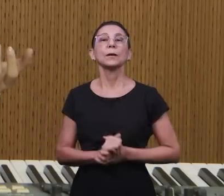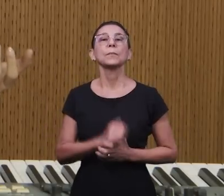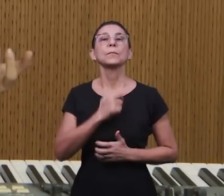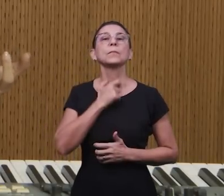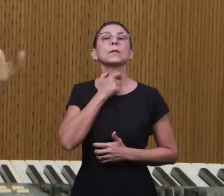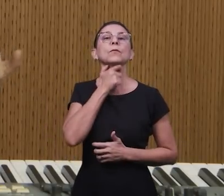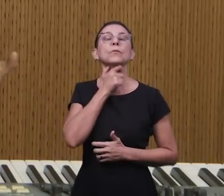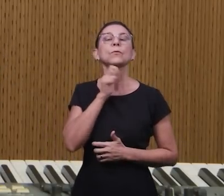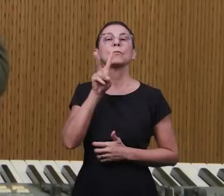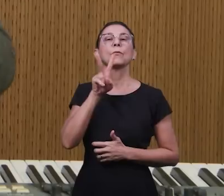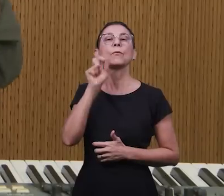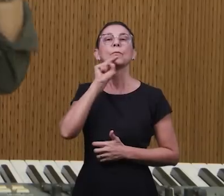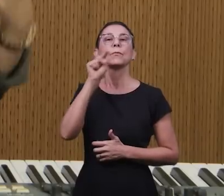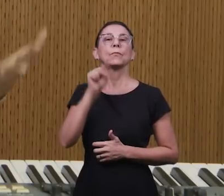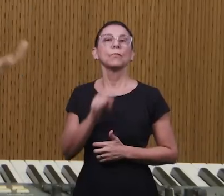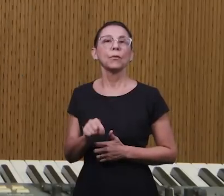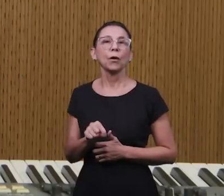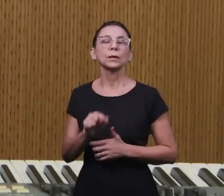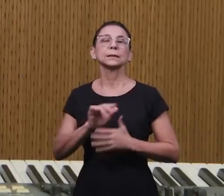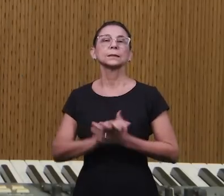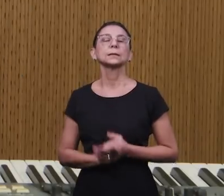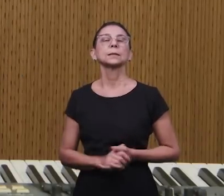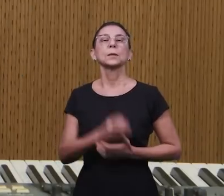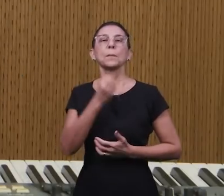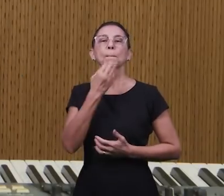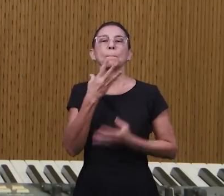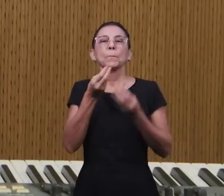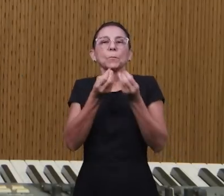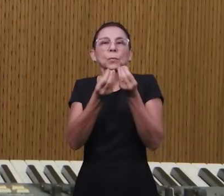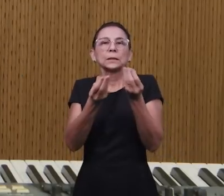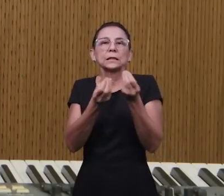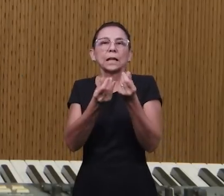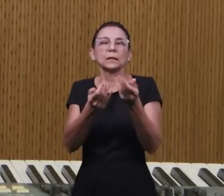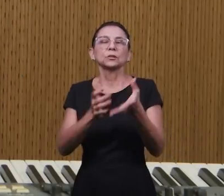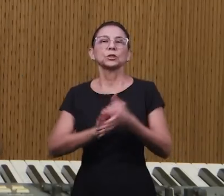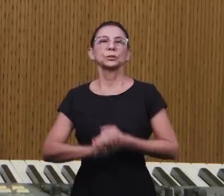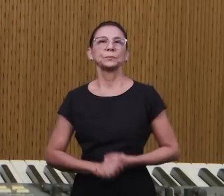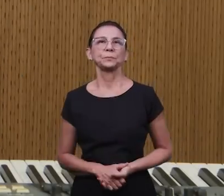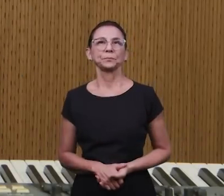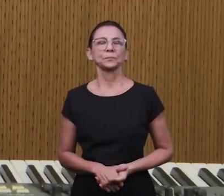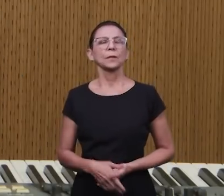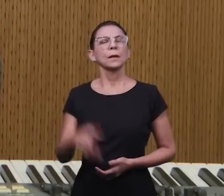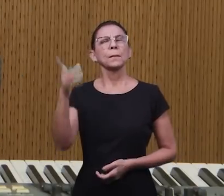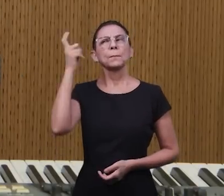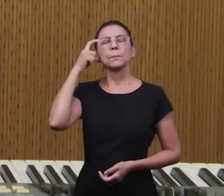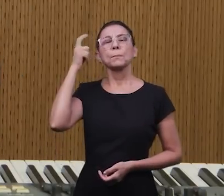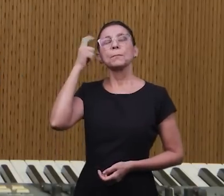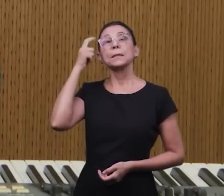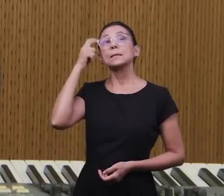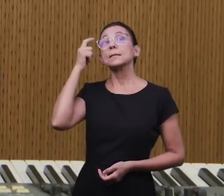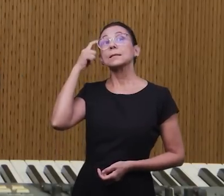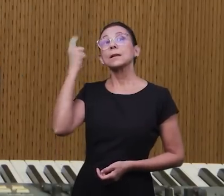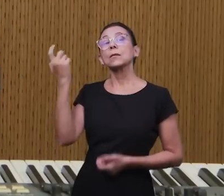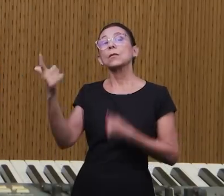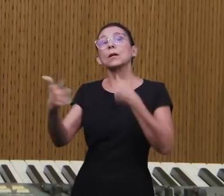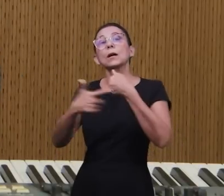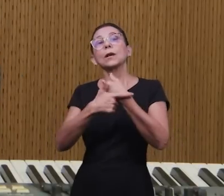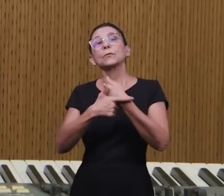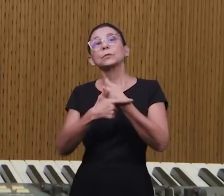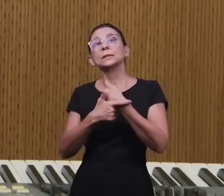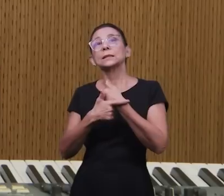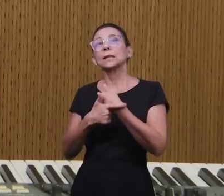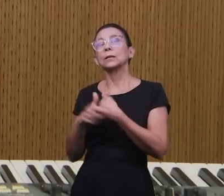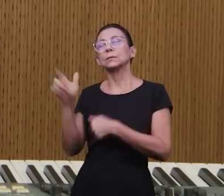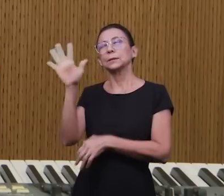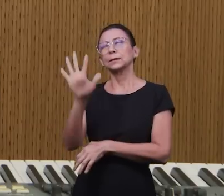produção vocal ser completa e ter qualidade. Vamos então pensar qual é a funcionalidade dessa